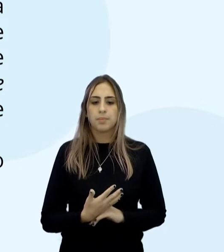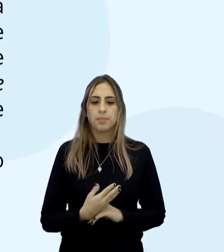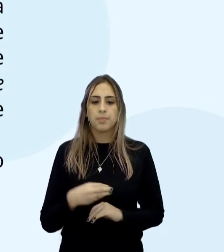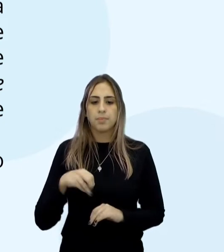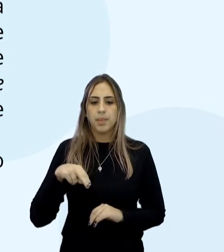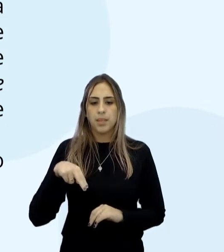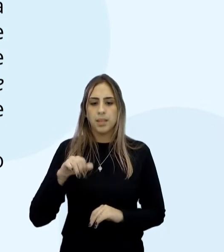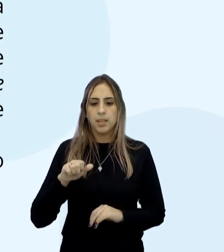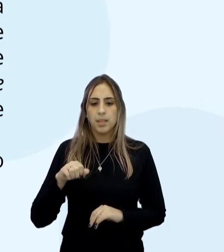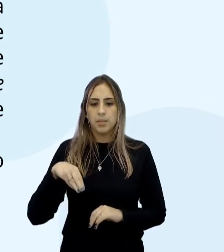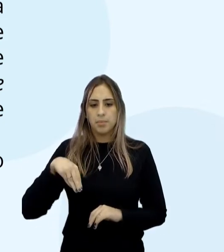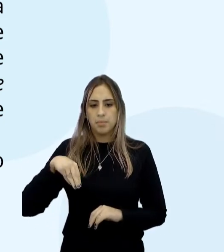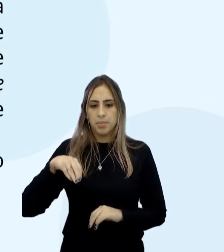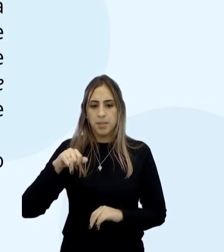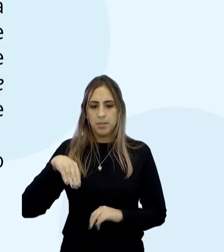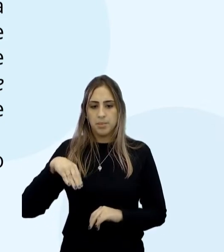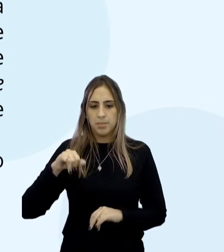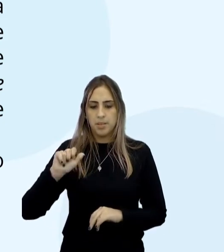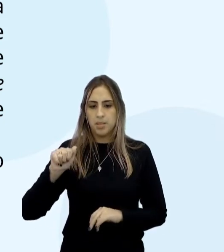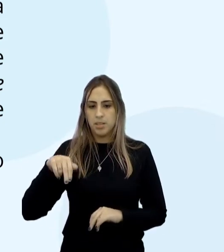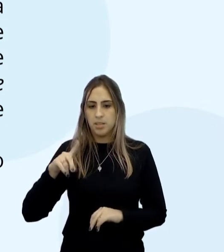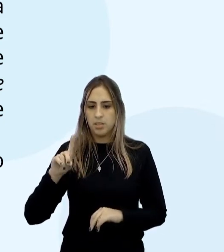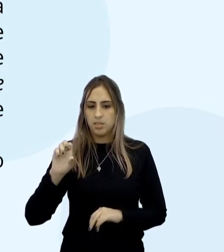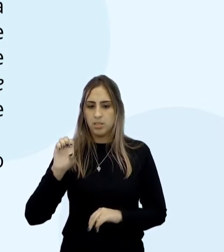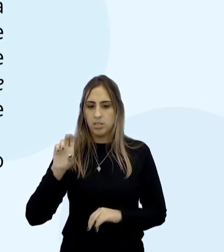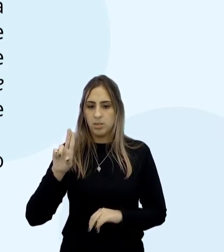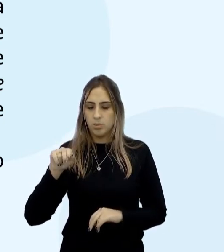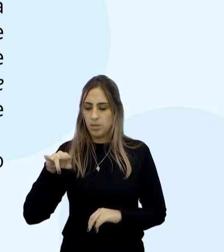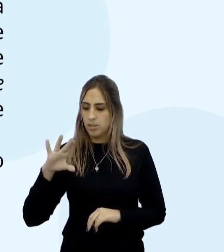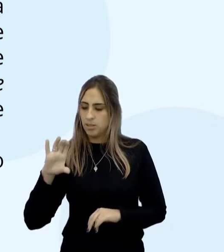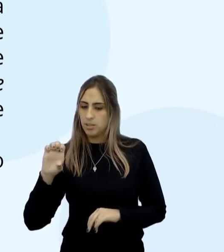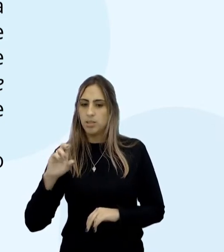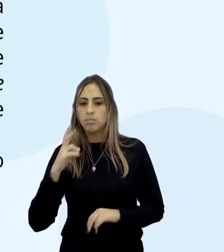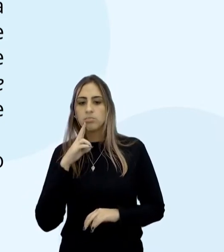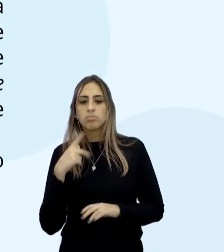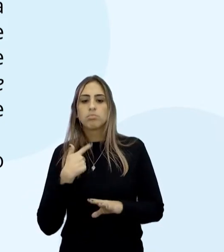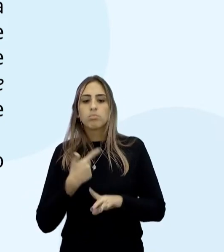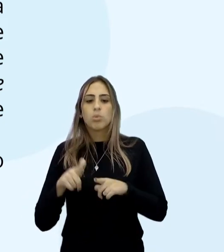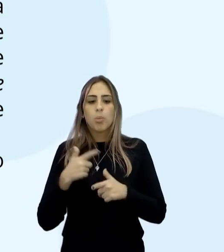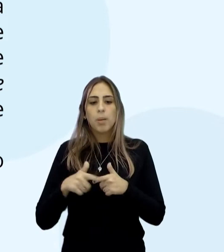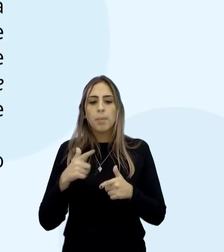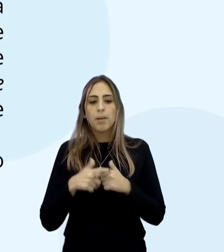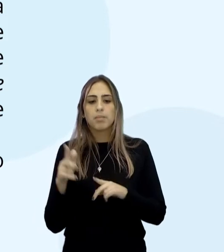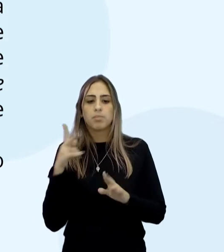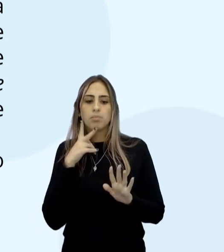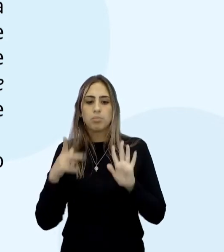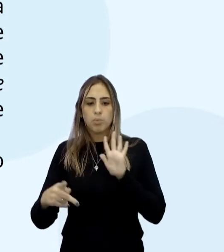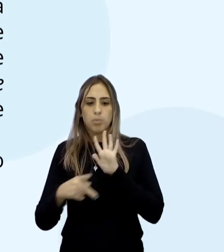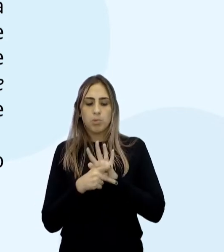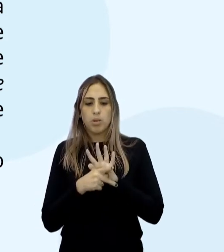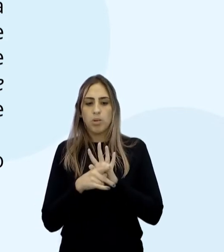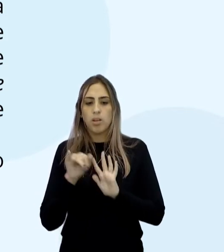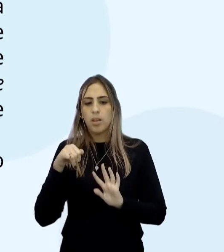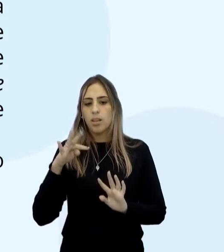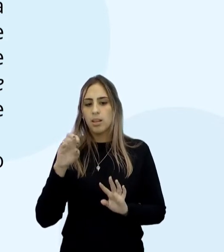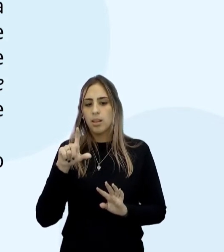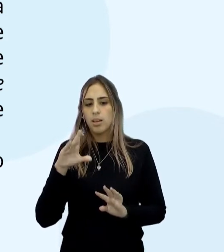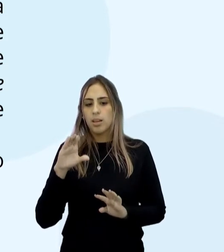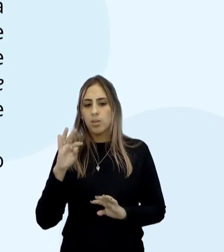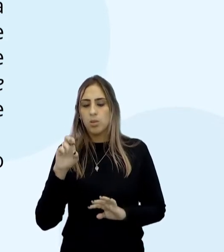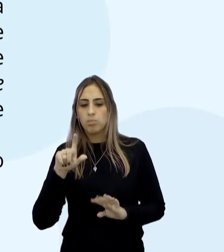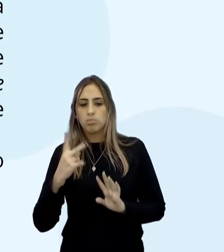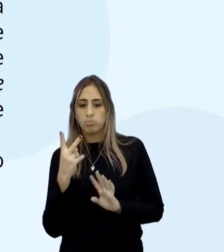Eunice, é uma deliciosa e provocativa incursão pelos problemas da propriedade intelectual.